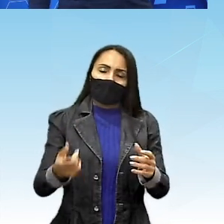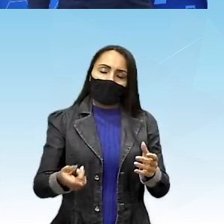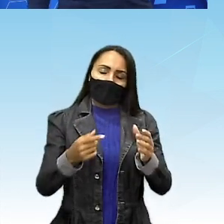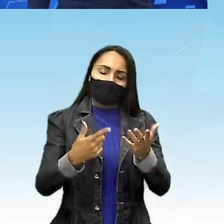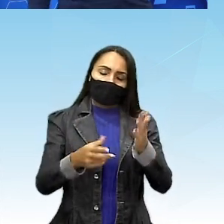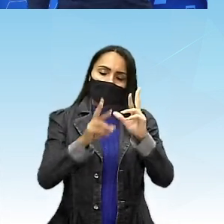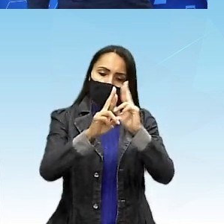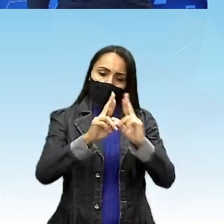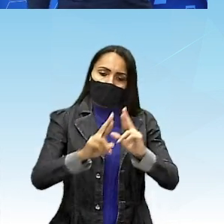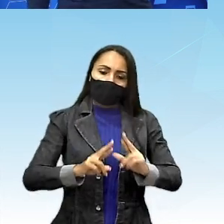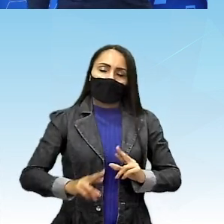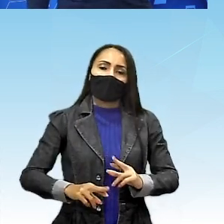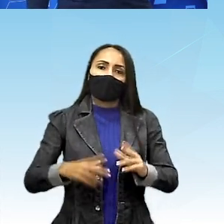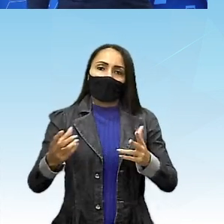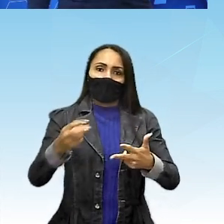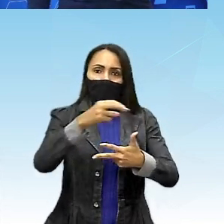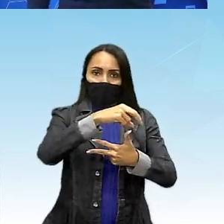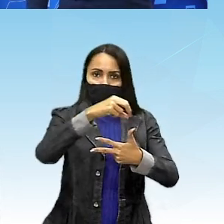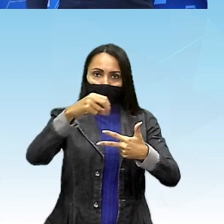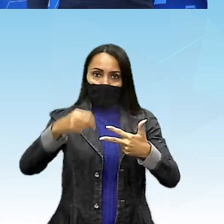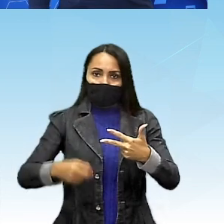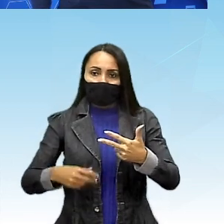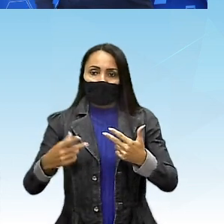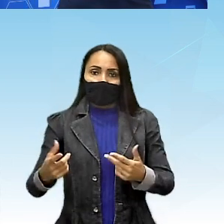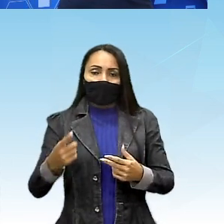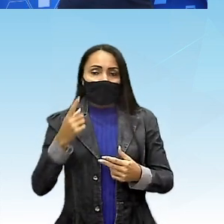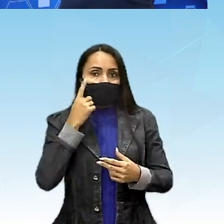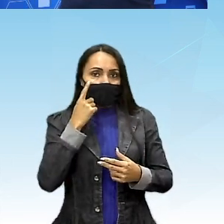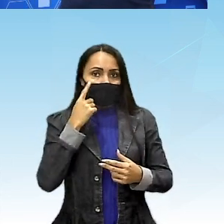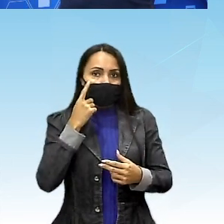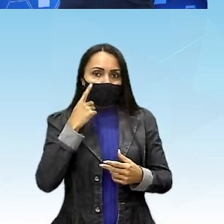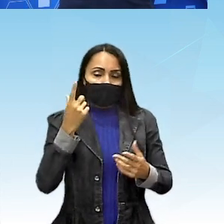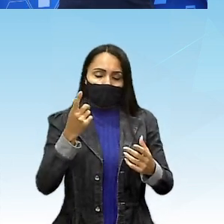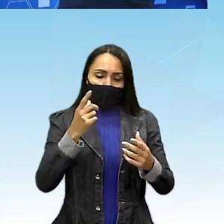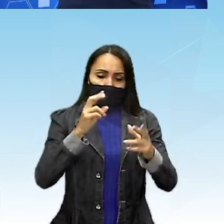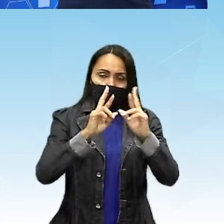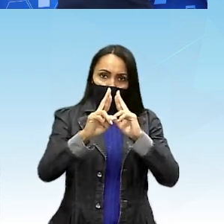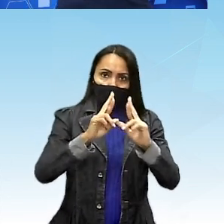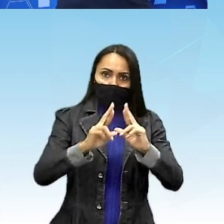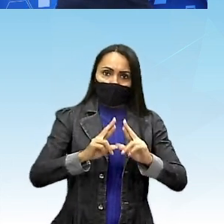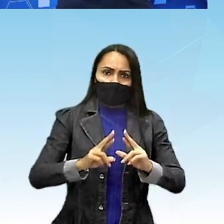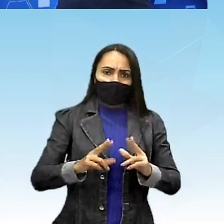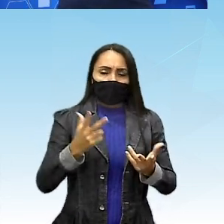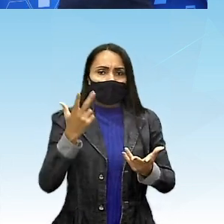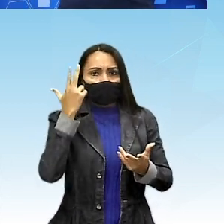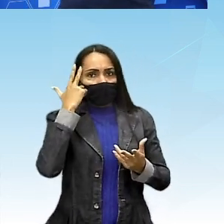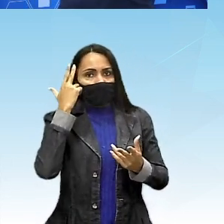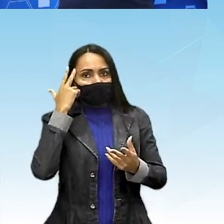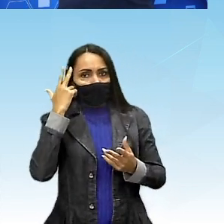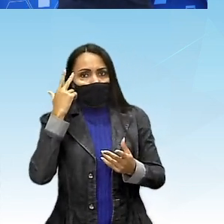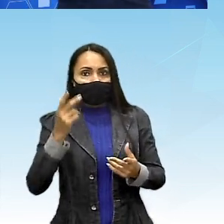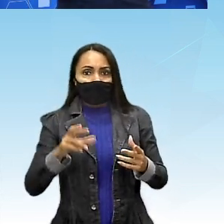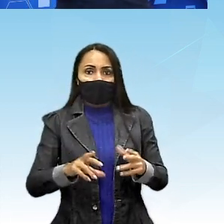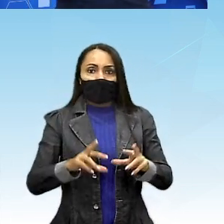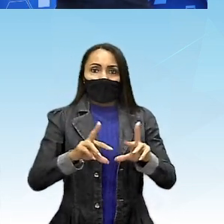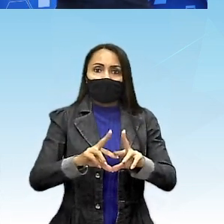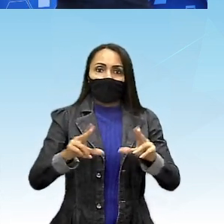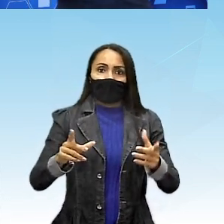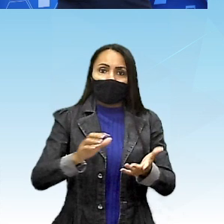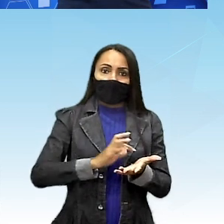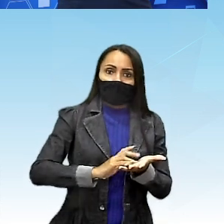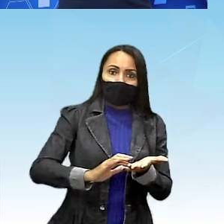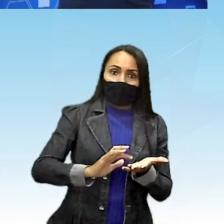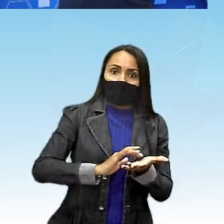agora na nossa videoaula do Enem que eu vou resolver, você vai ver que na resposta, normalmente o valor está diferente do teu cálculo,